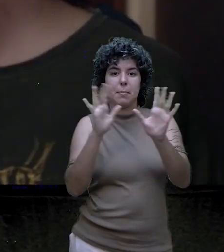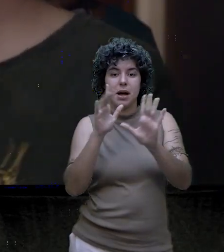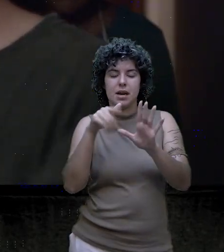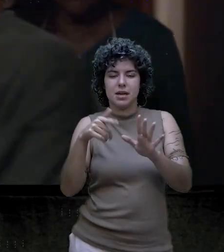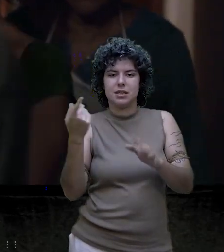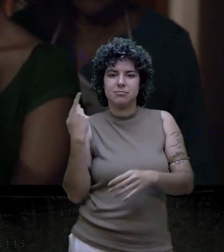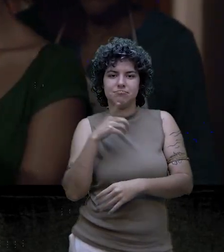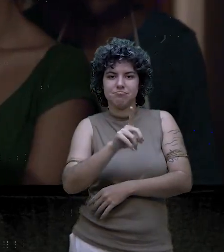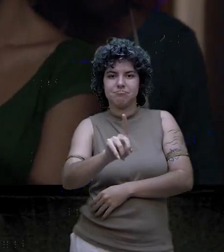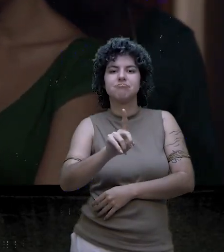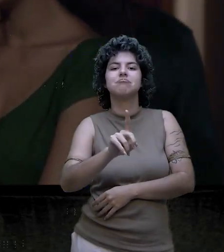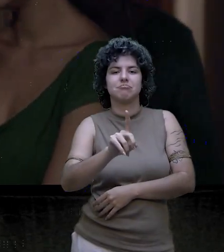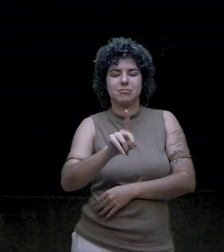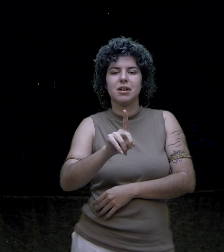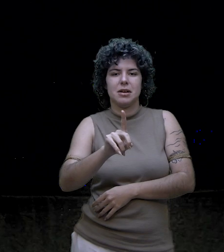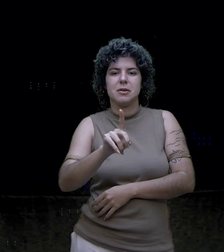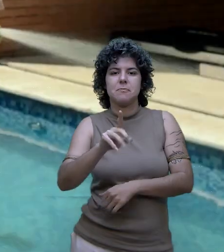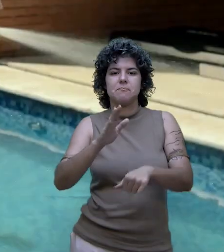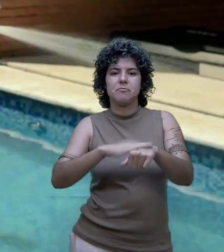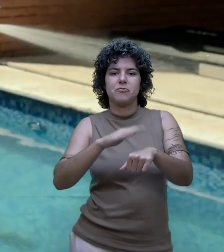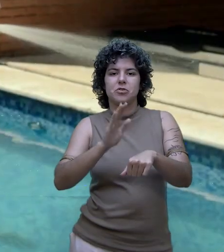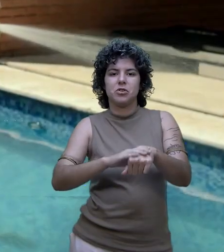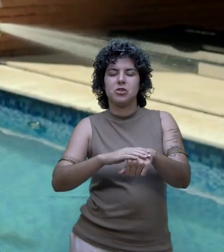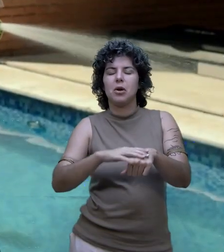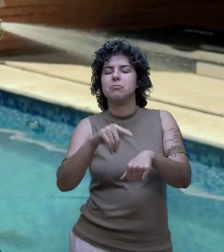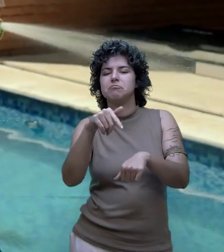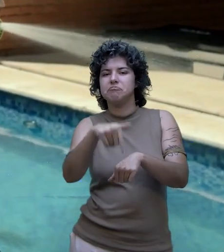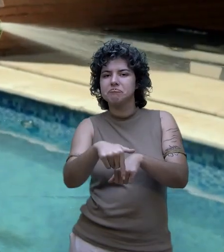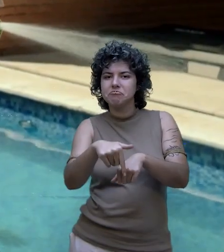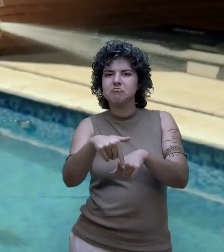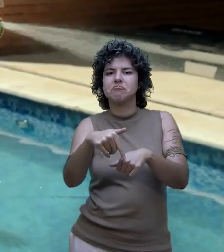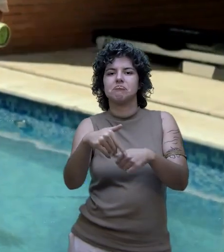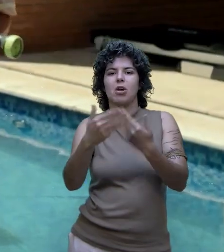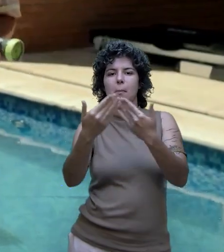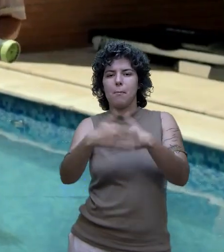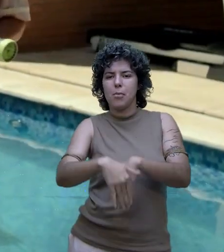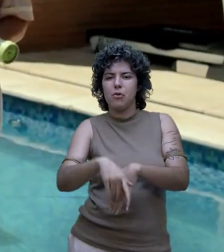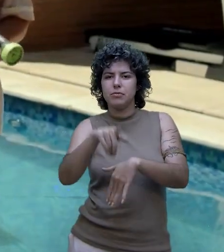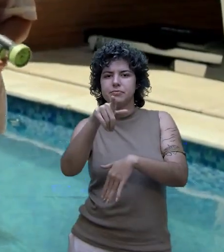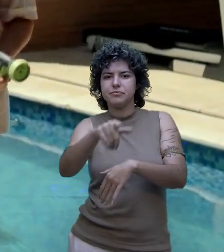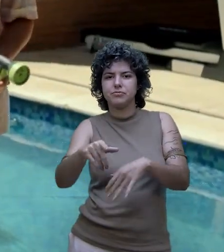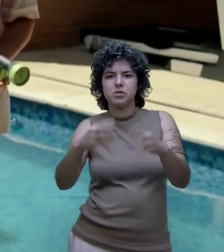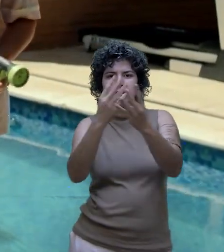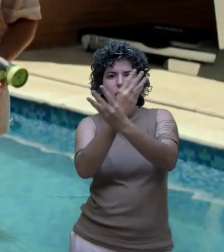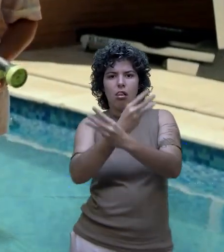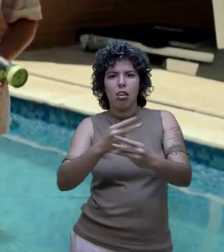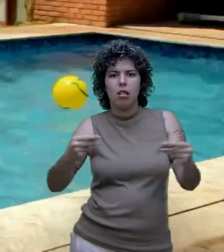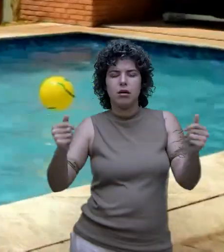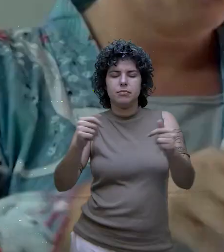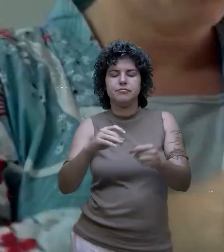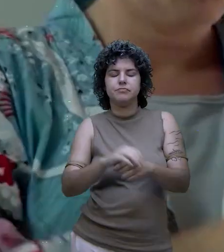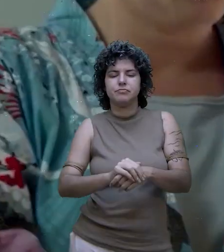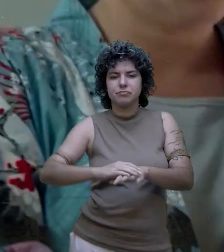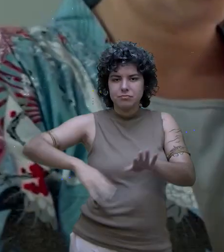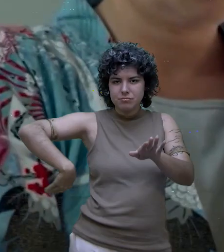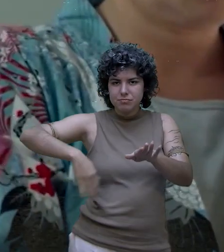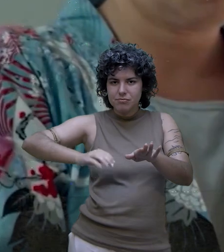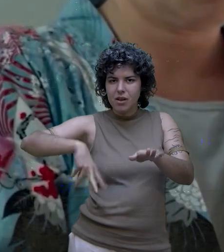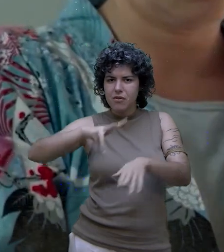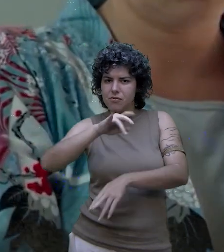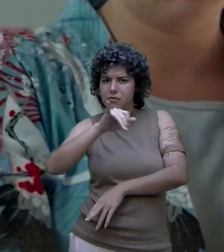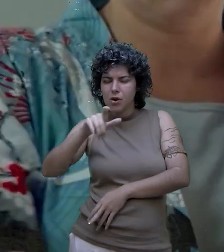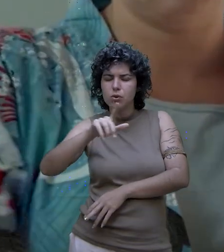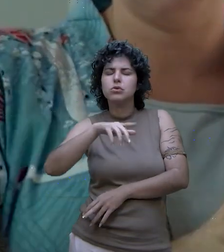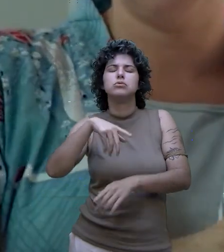as barreiras sociais como um trator. De repente, a piscina que Val nunca usou vira palco de treta, o micro-ondas